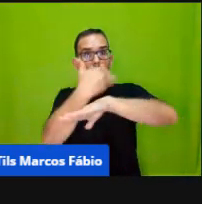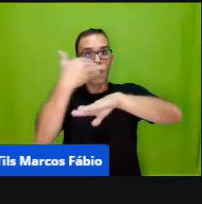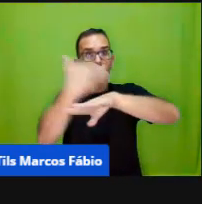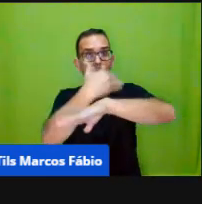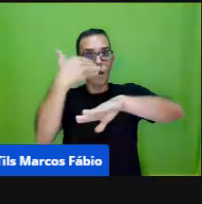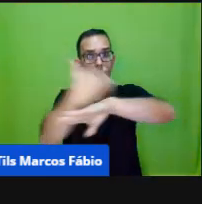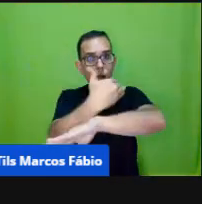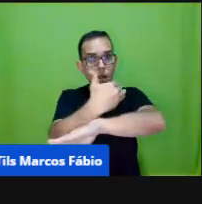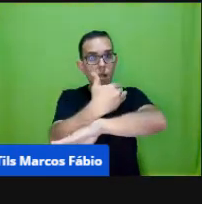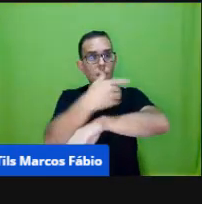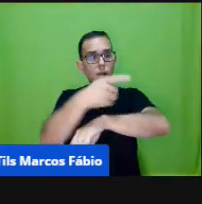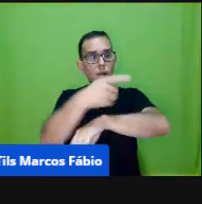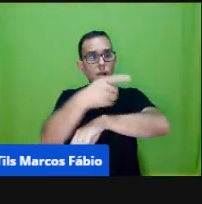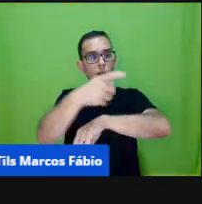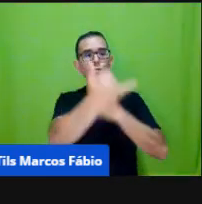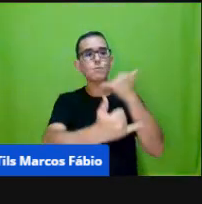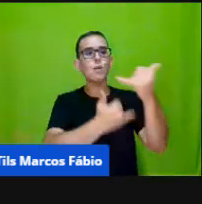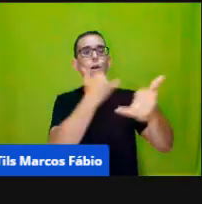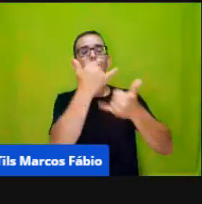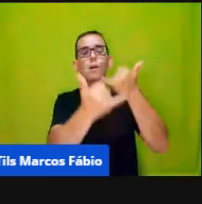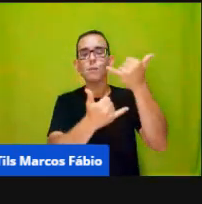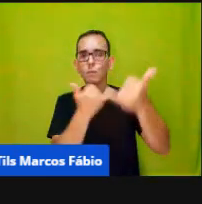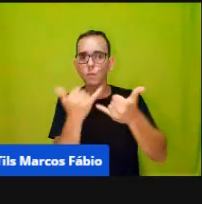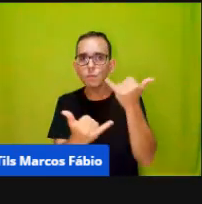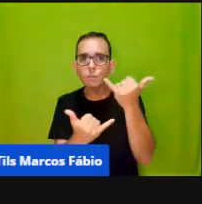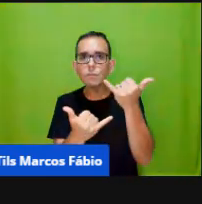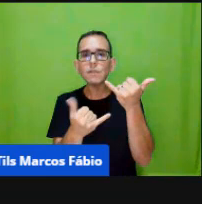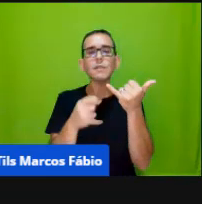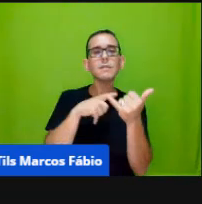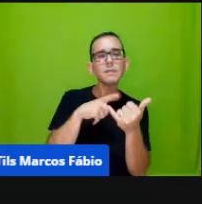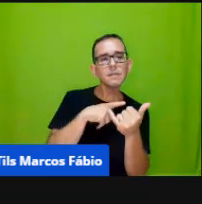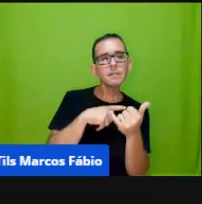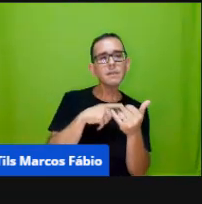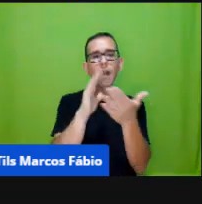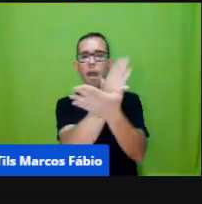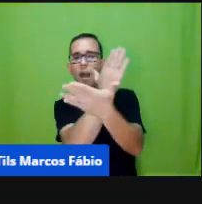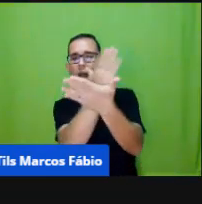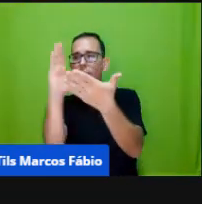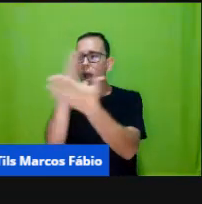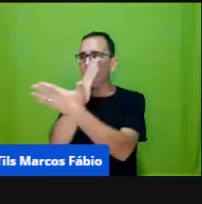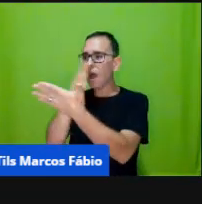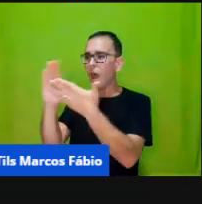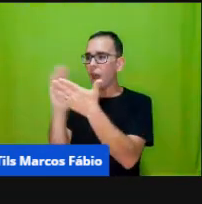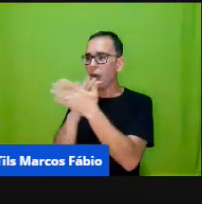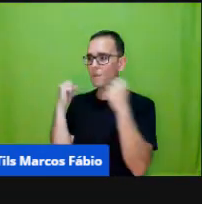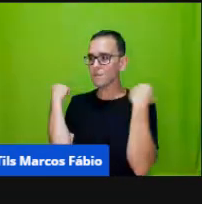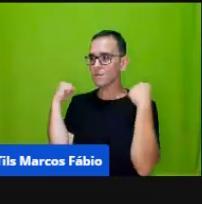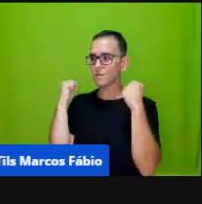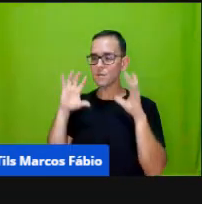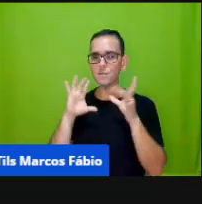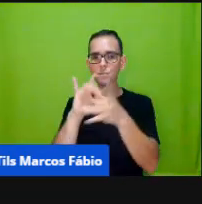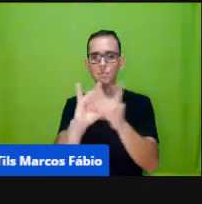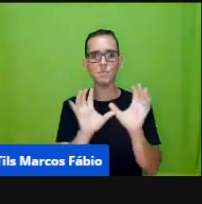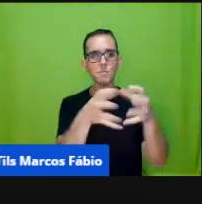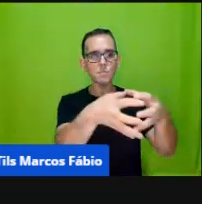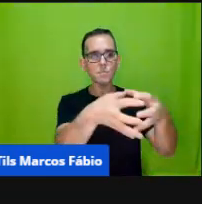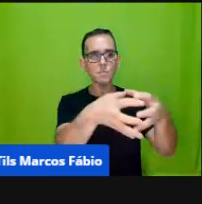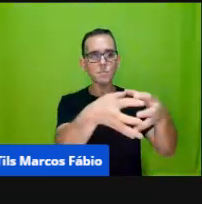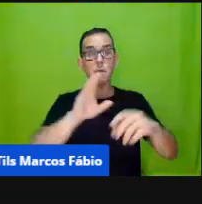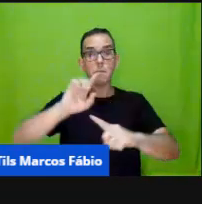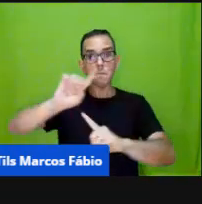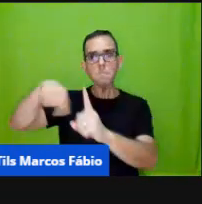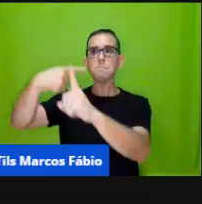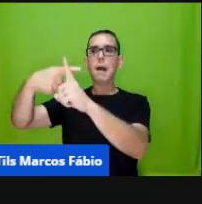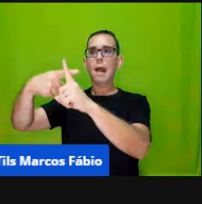participar daqueles jogos que reuniam algumas modalidades, as 4 coletivas, mais o